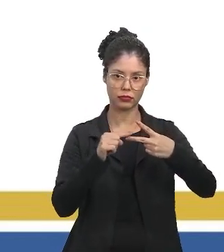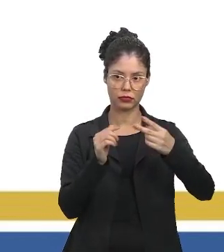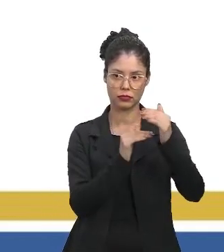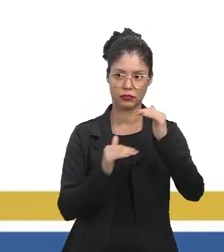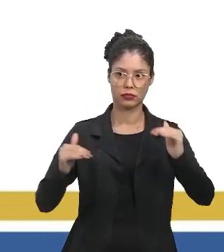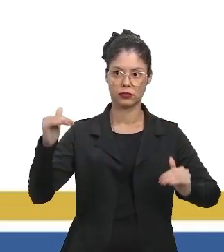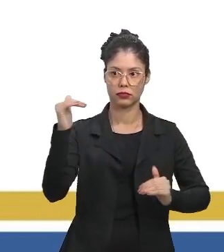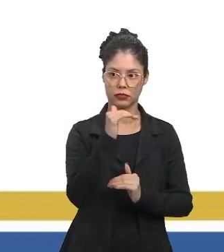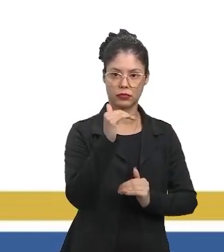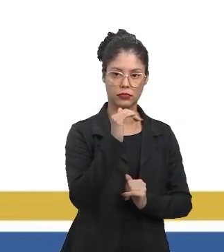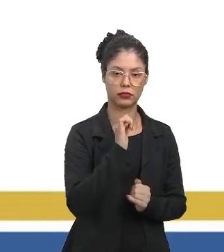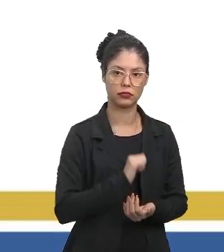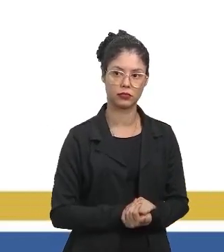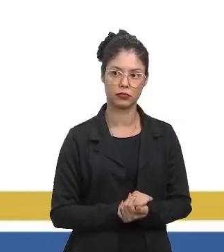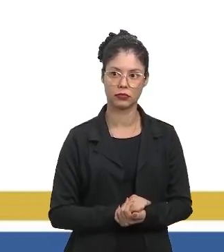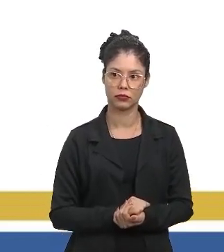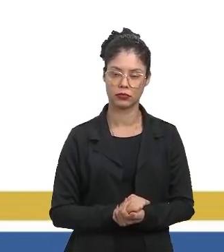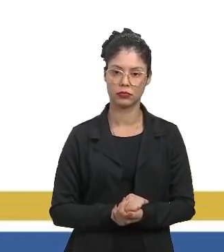subunidades